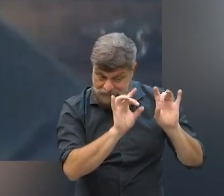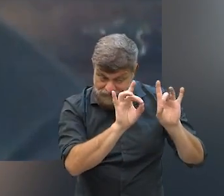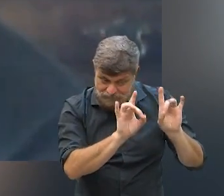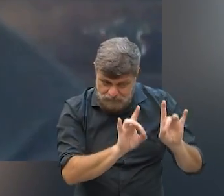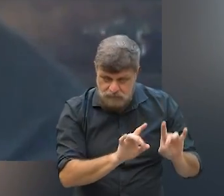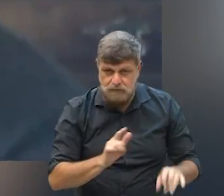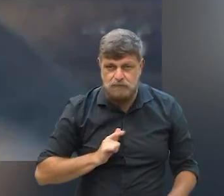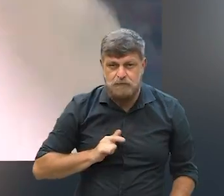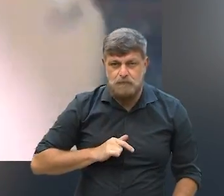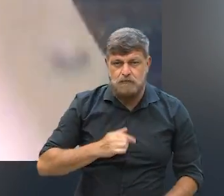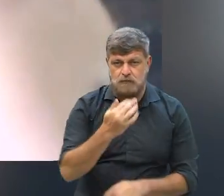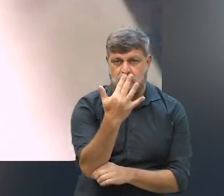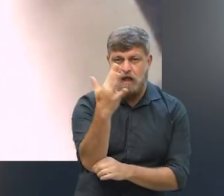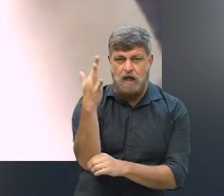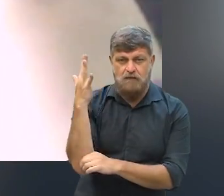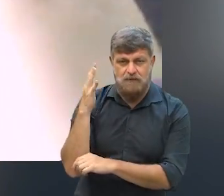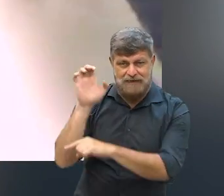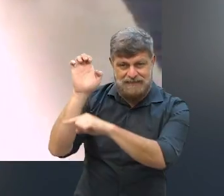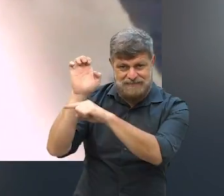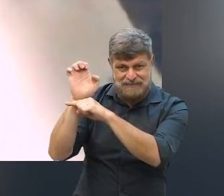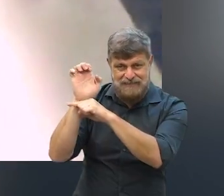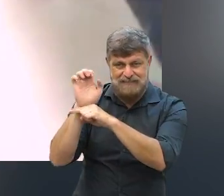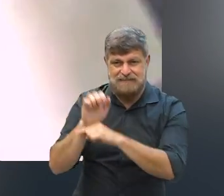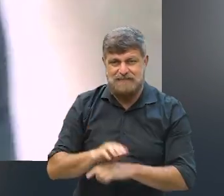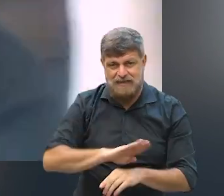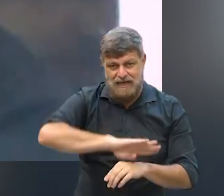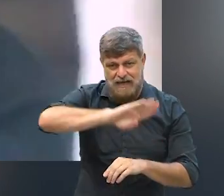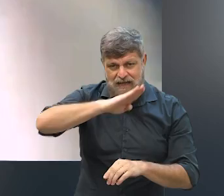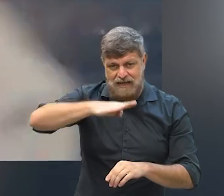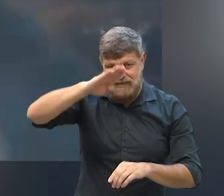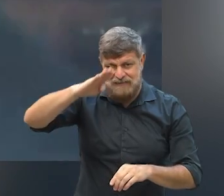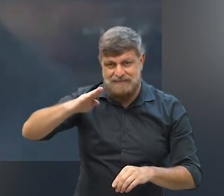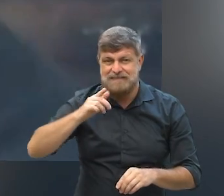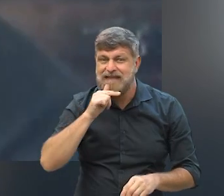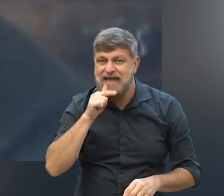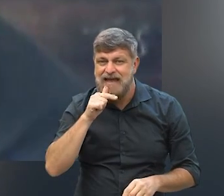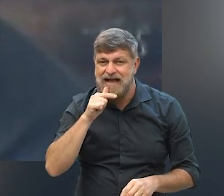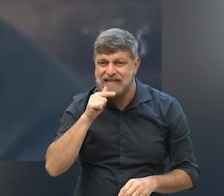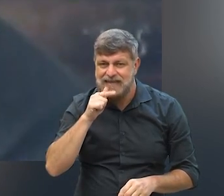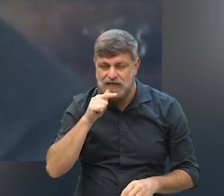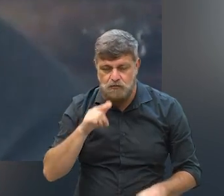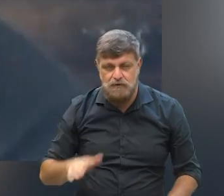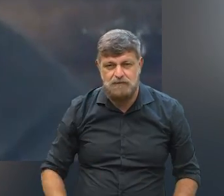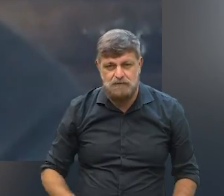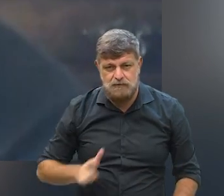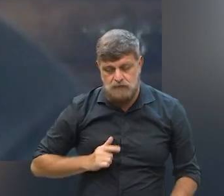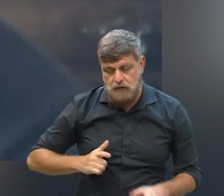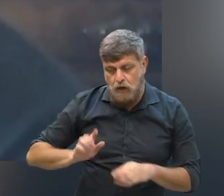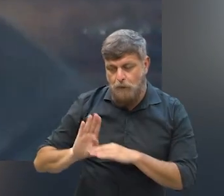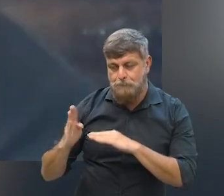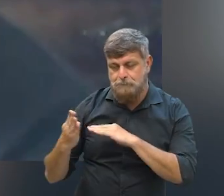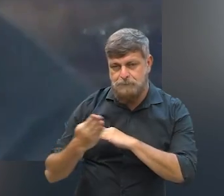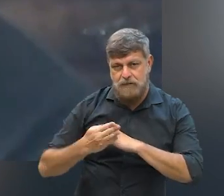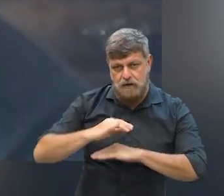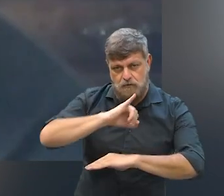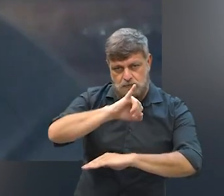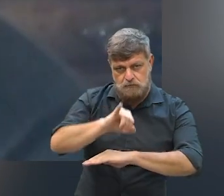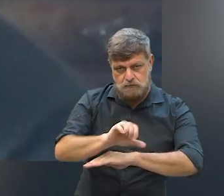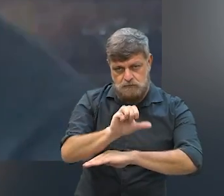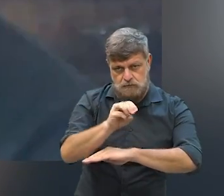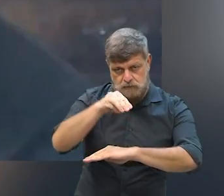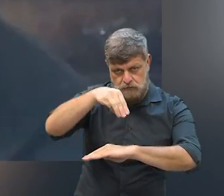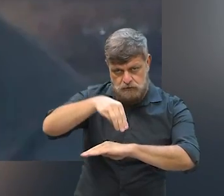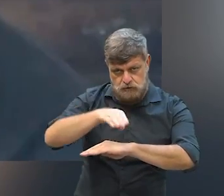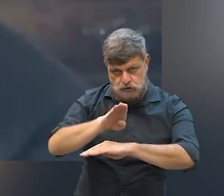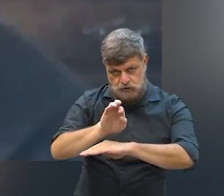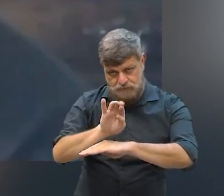A própria Floresta Estadual da Serra d'Água, que é lá no Jambeiro, e de que o sítio